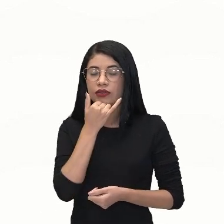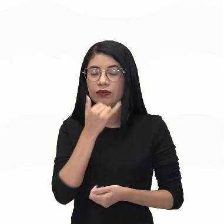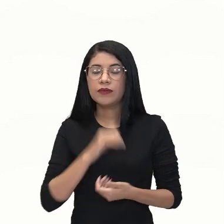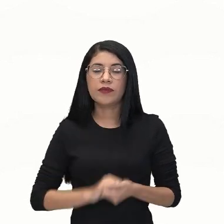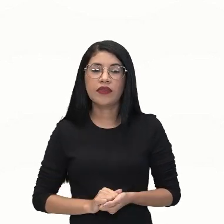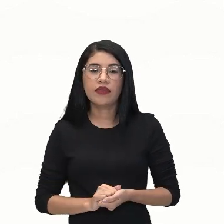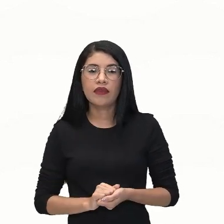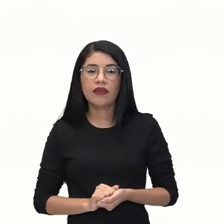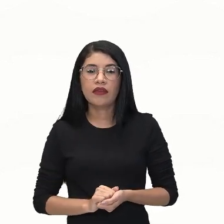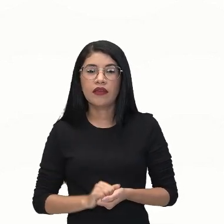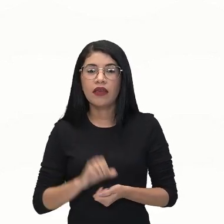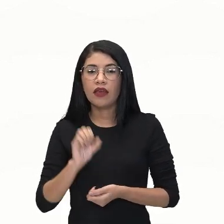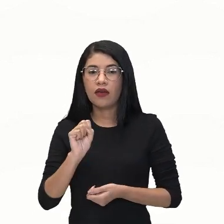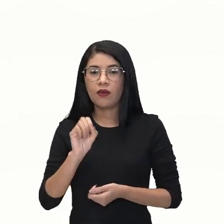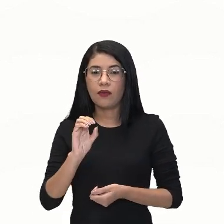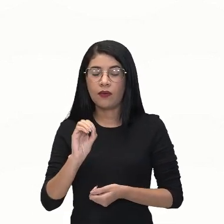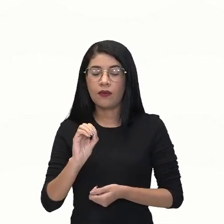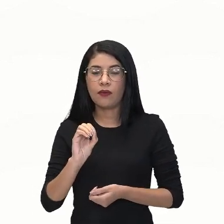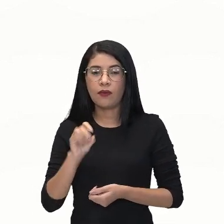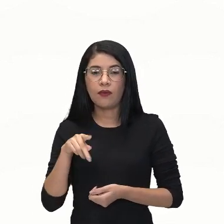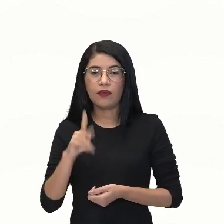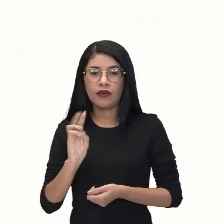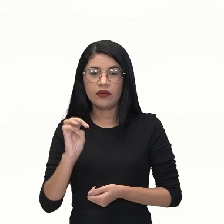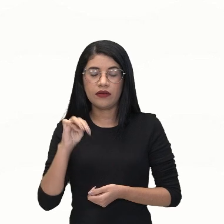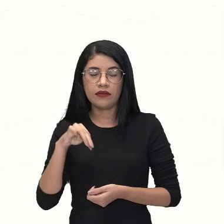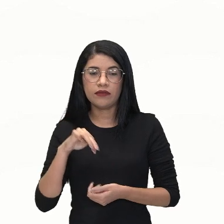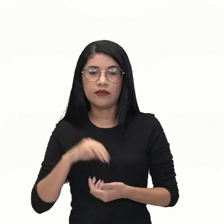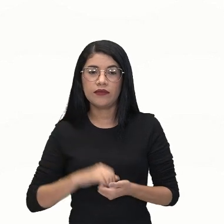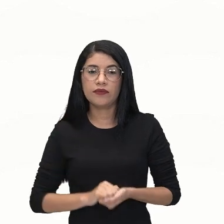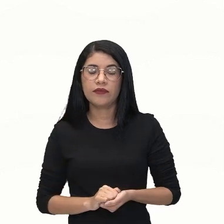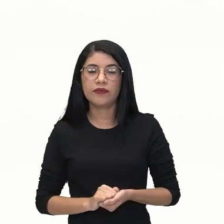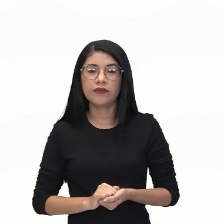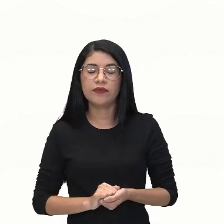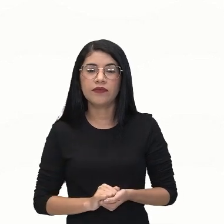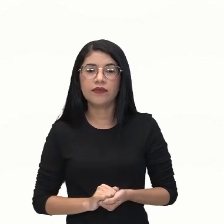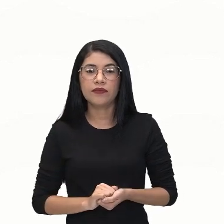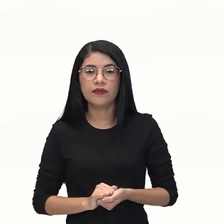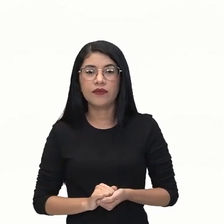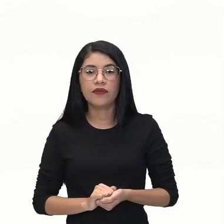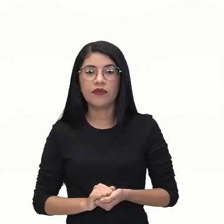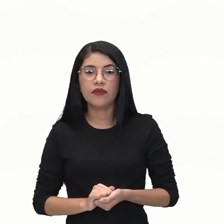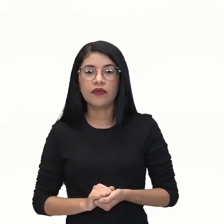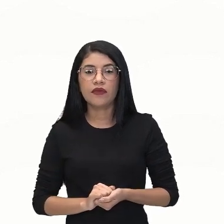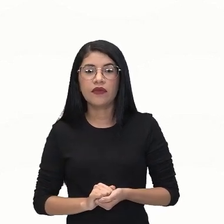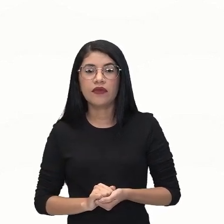tá? Não é 60, é 80. Vamos de novo.